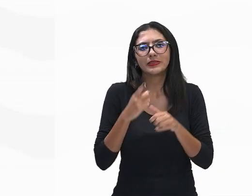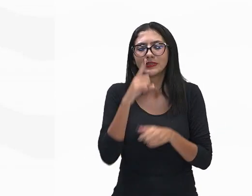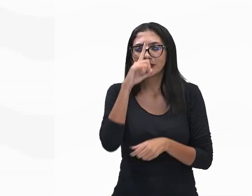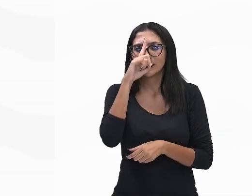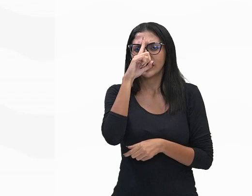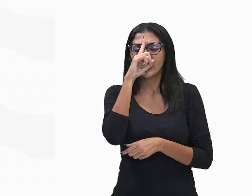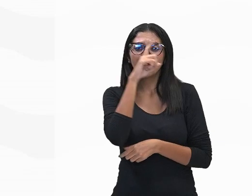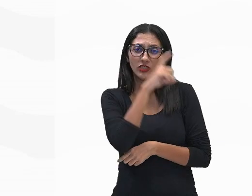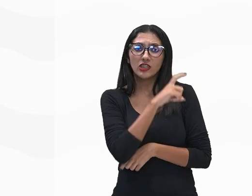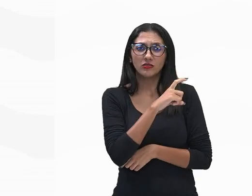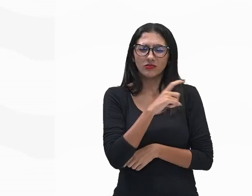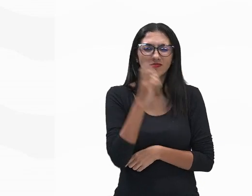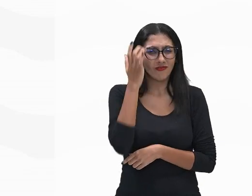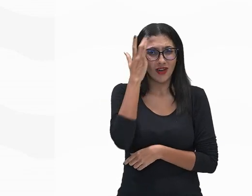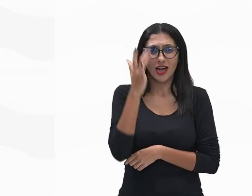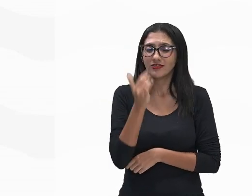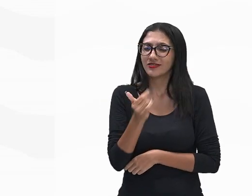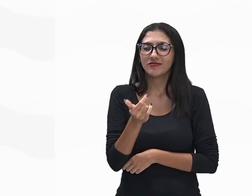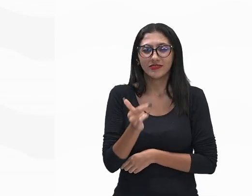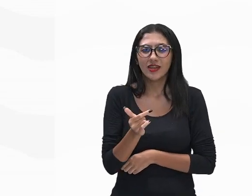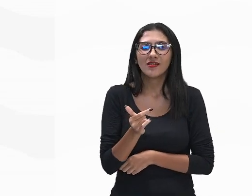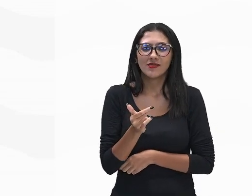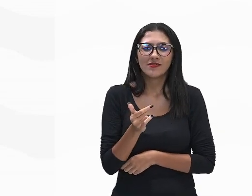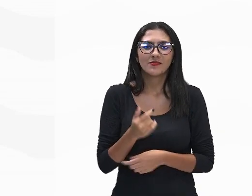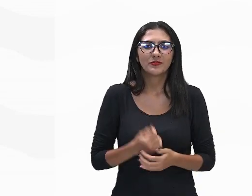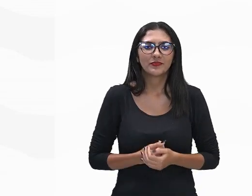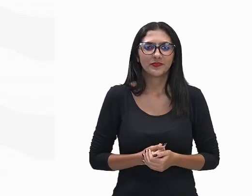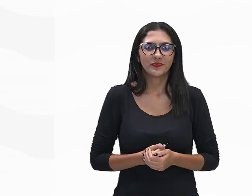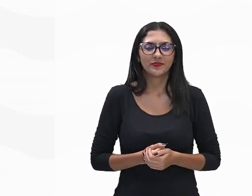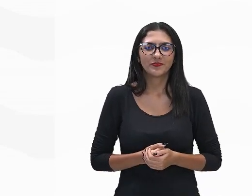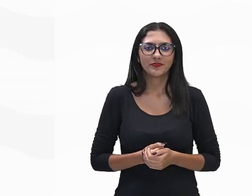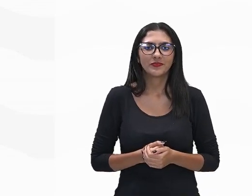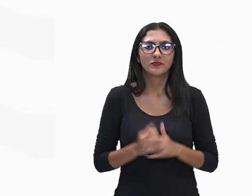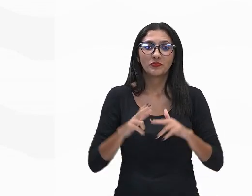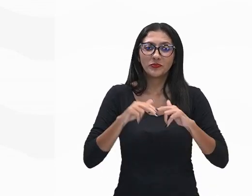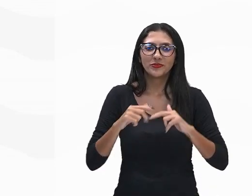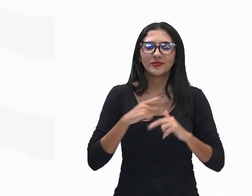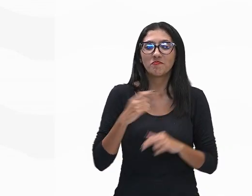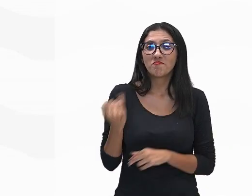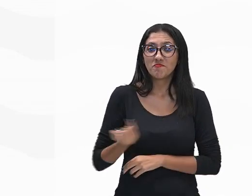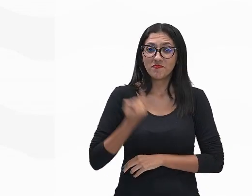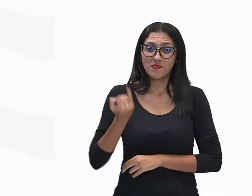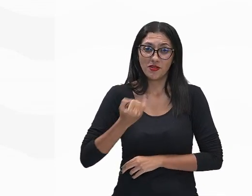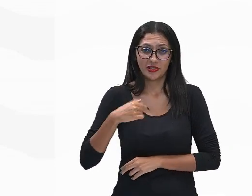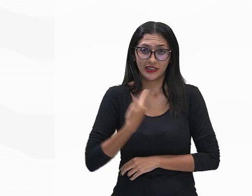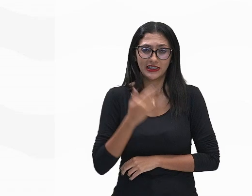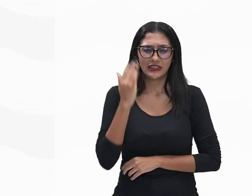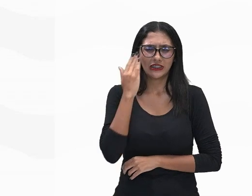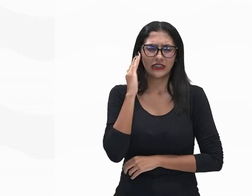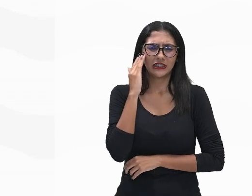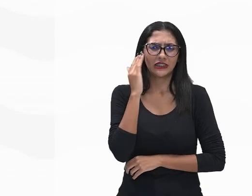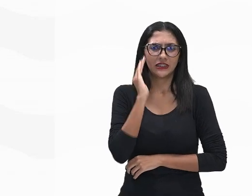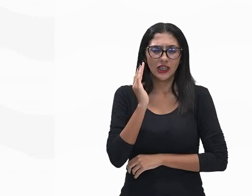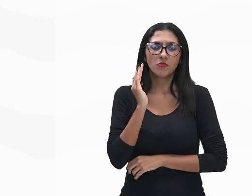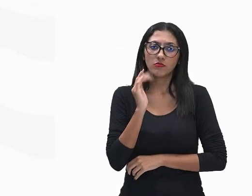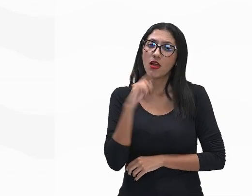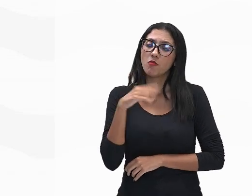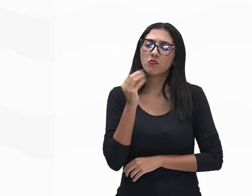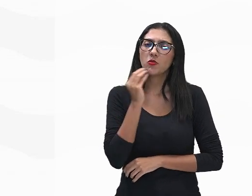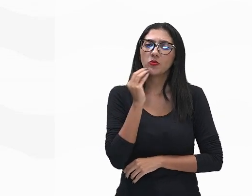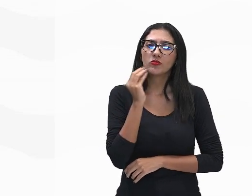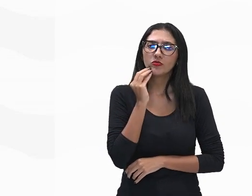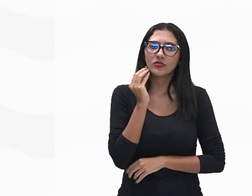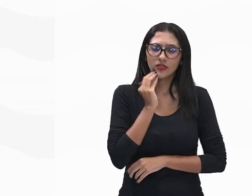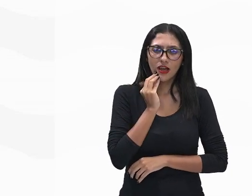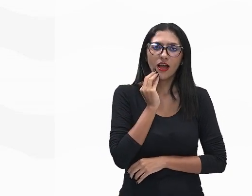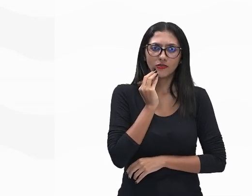Nem sempre é fácil, né, turma? Mas olha só, é importante a gente entender que também é uma oportunidade para que a